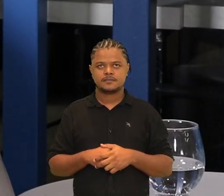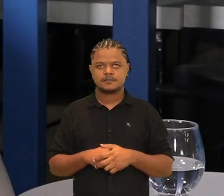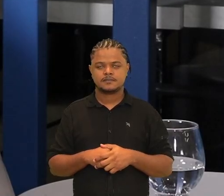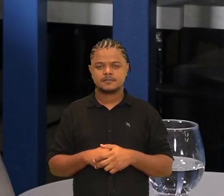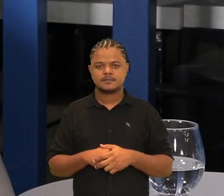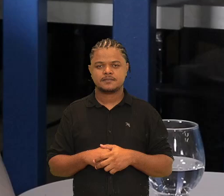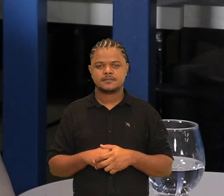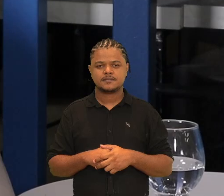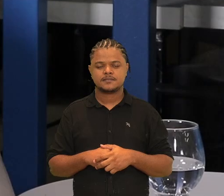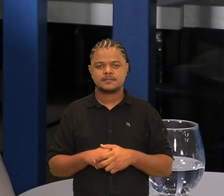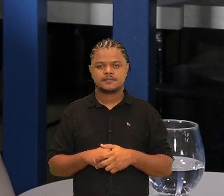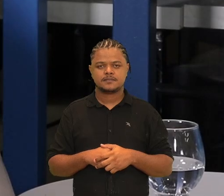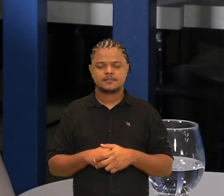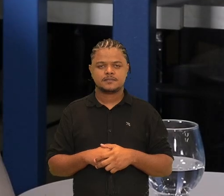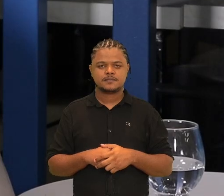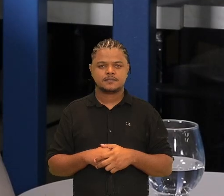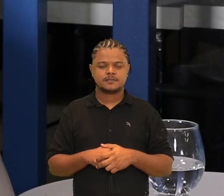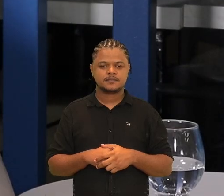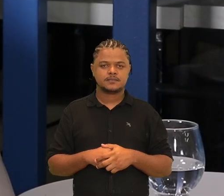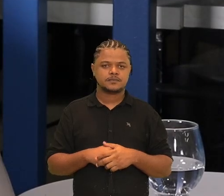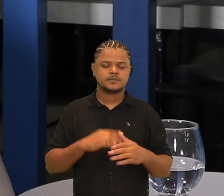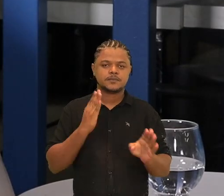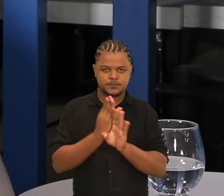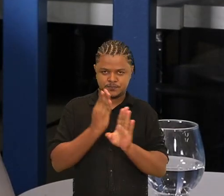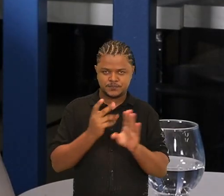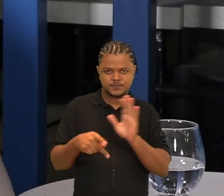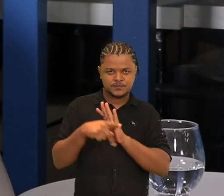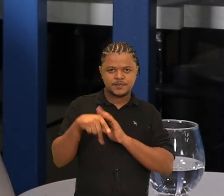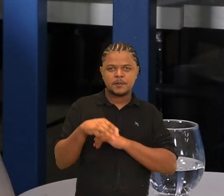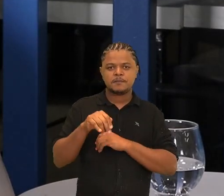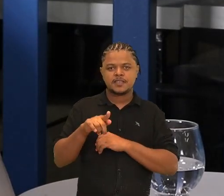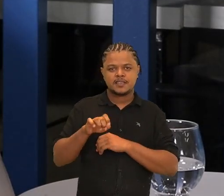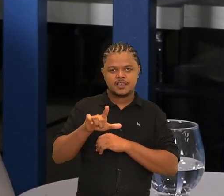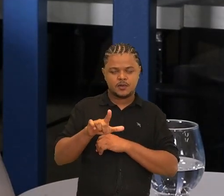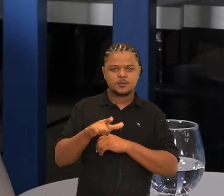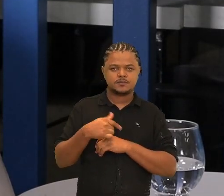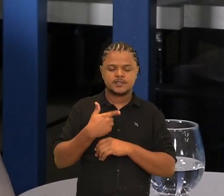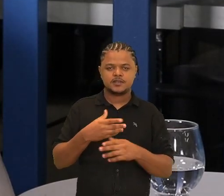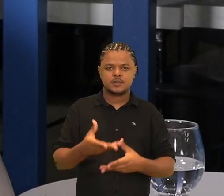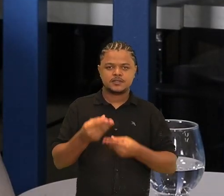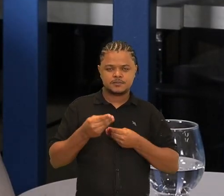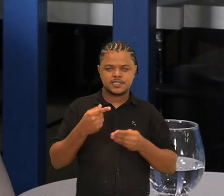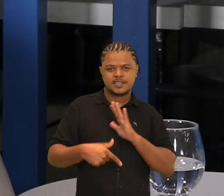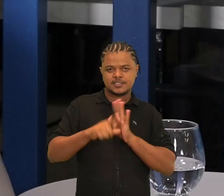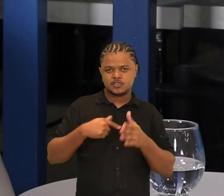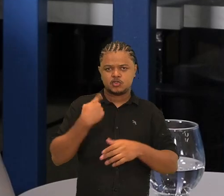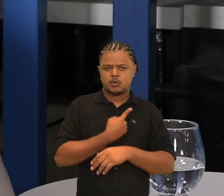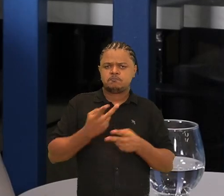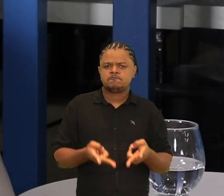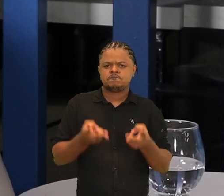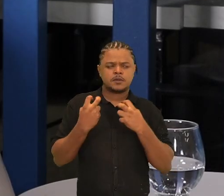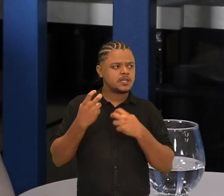nesse momento. O diagnóstico do Miguel, ele se deu bem no início, né? A gente percebeu esse atraso